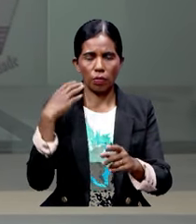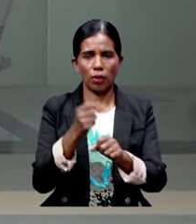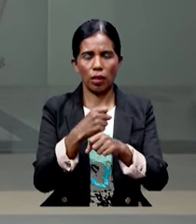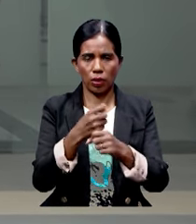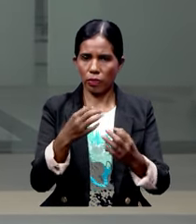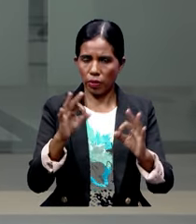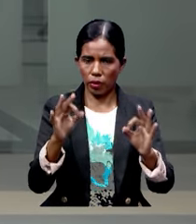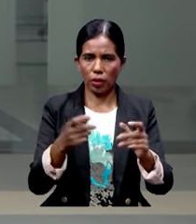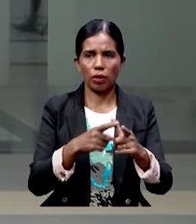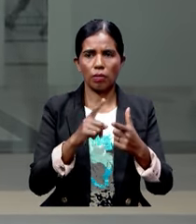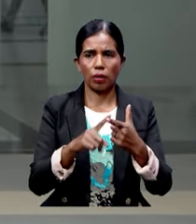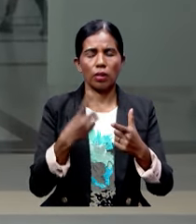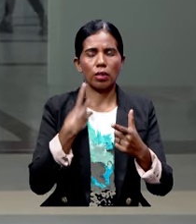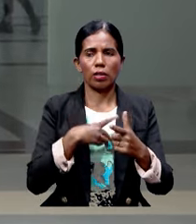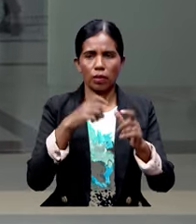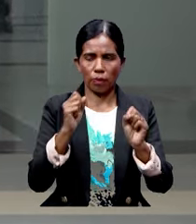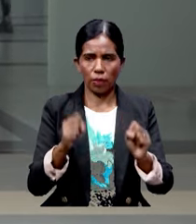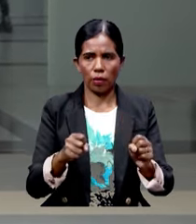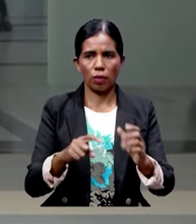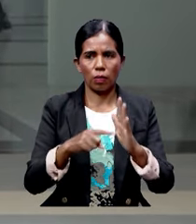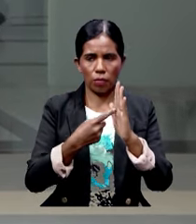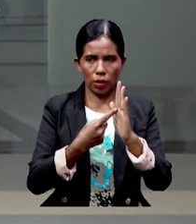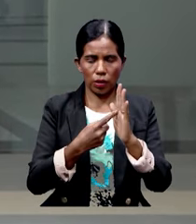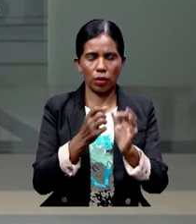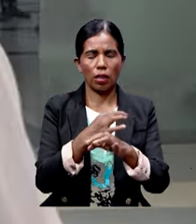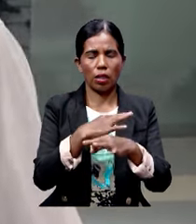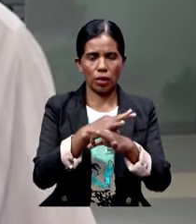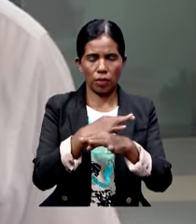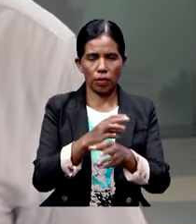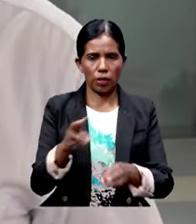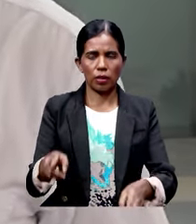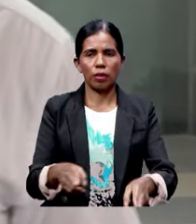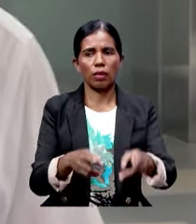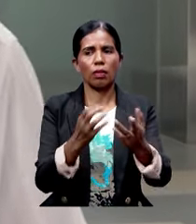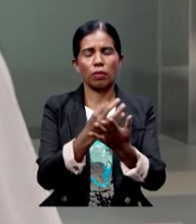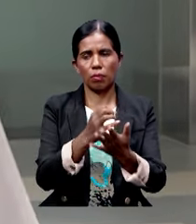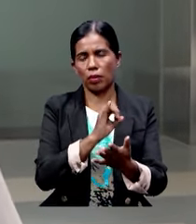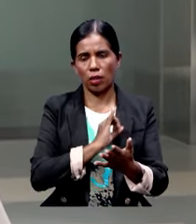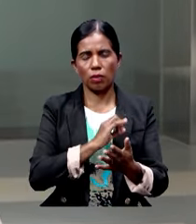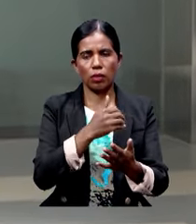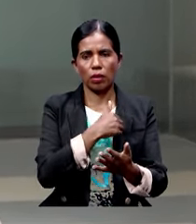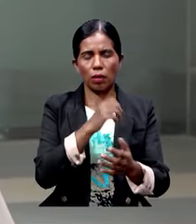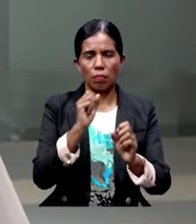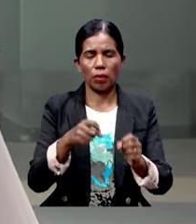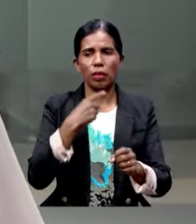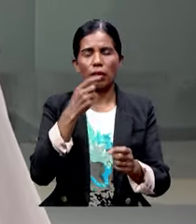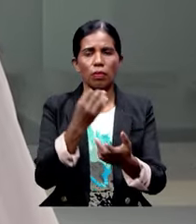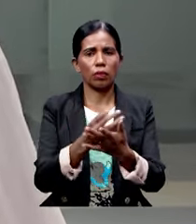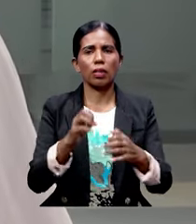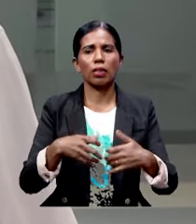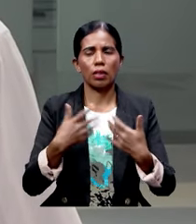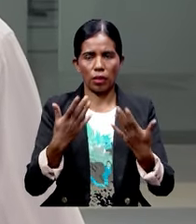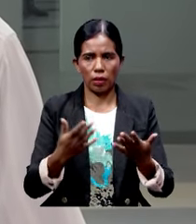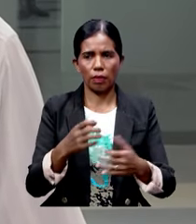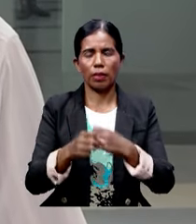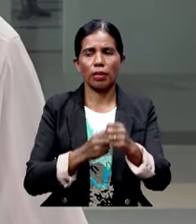tia ita bele comeza fara una construcción sira ne orsamenta ha sidak bele te minimum tante hira mas